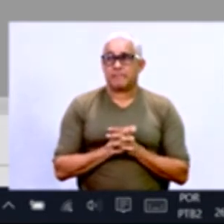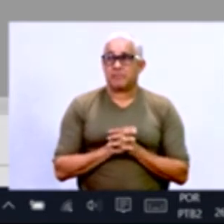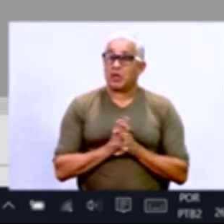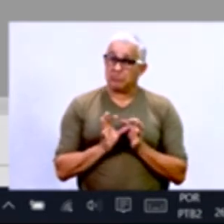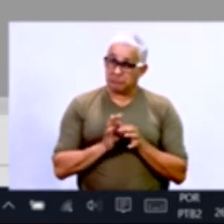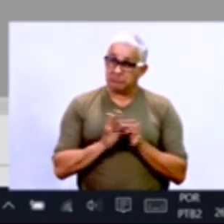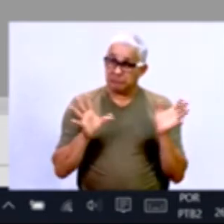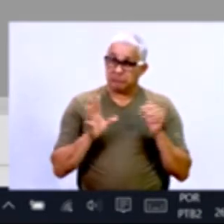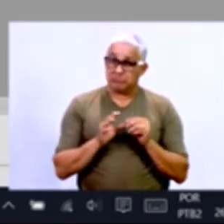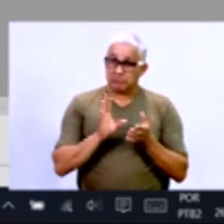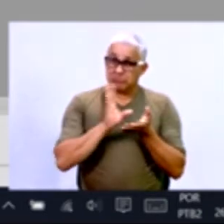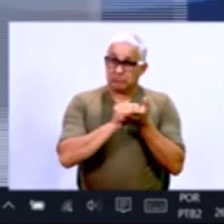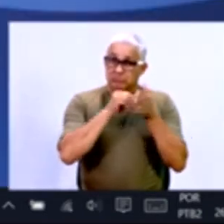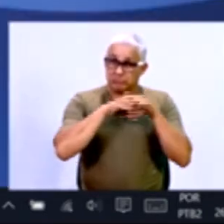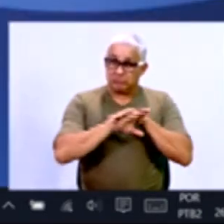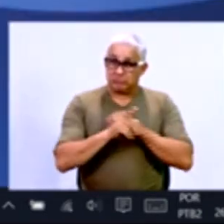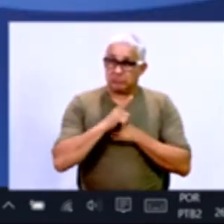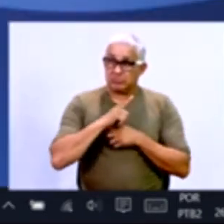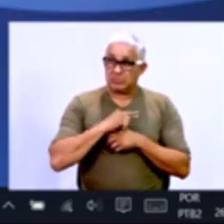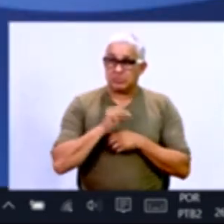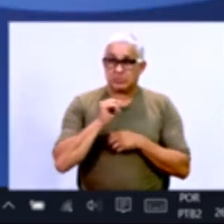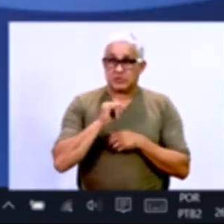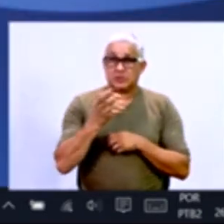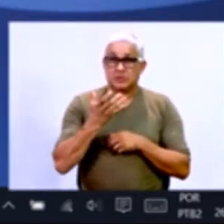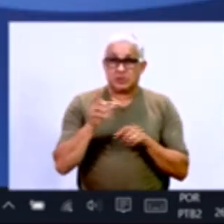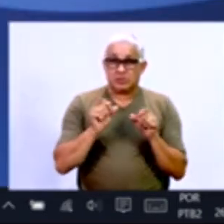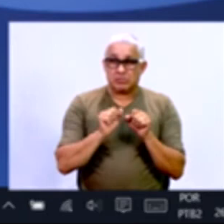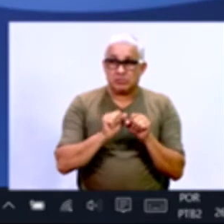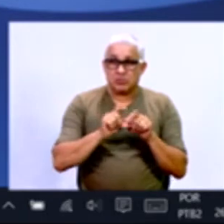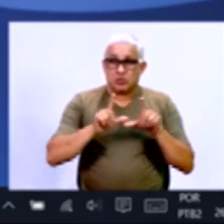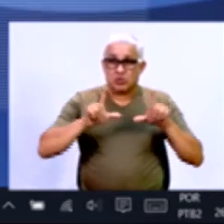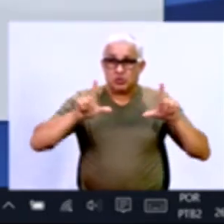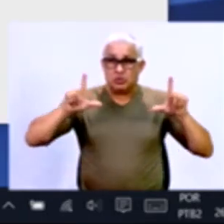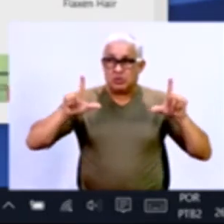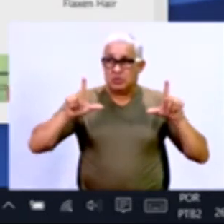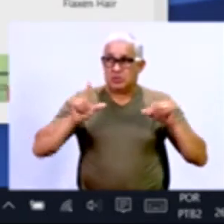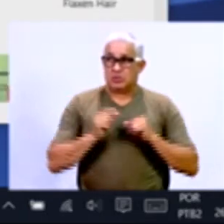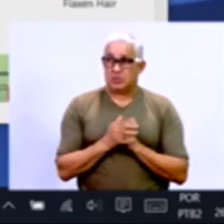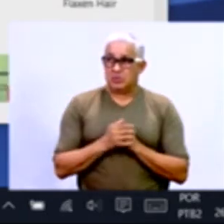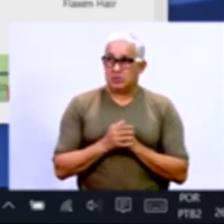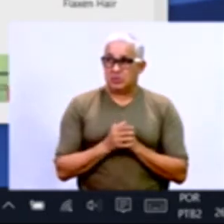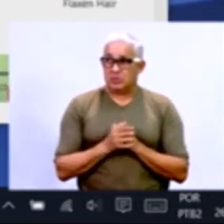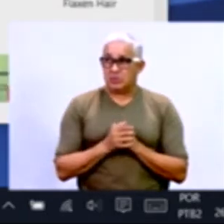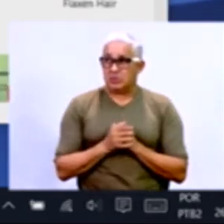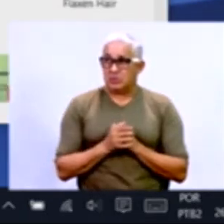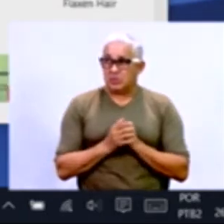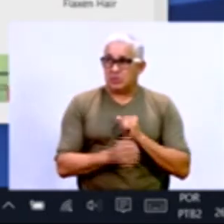Deixou, salvou. Agora, se eu quiser abrir ele num